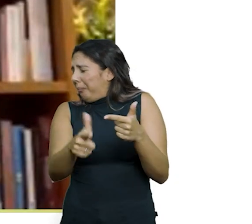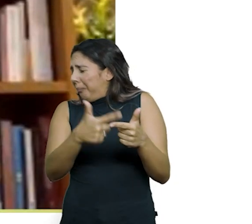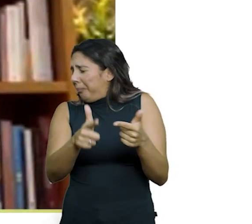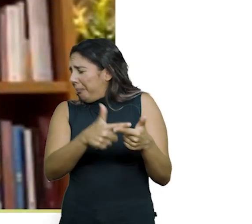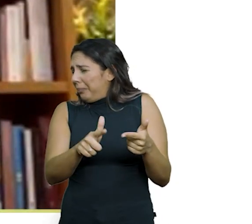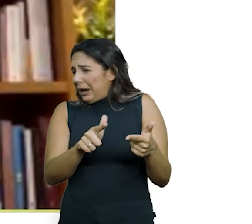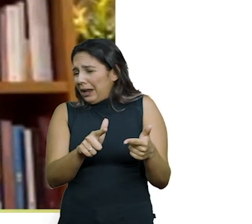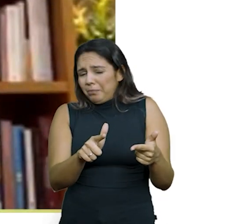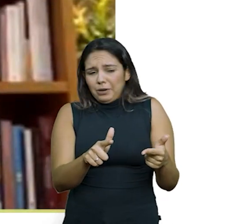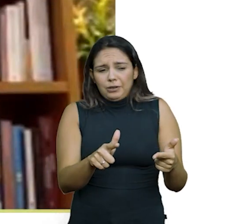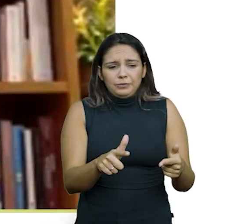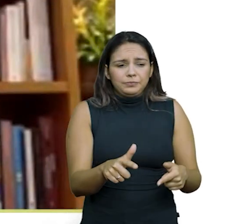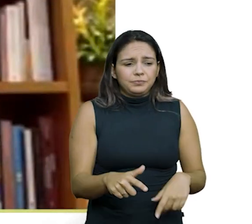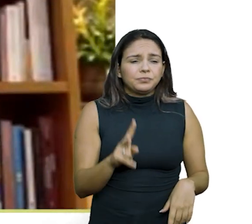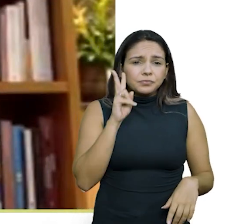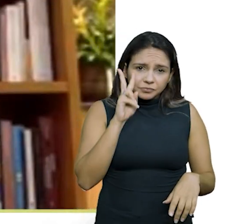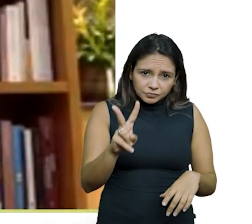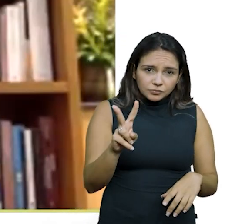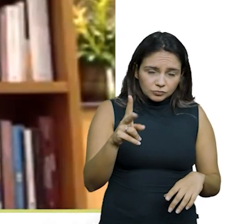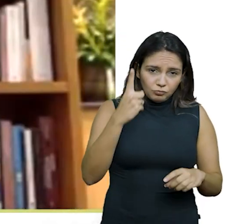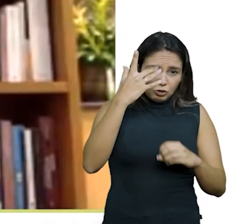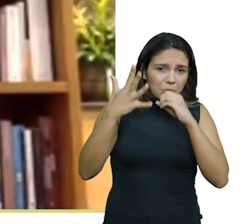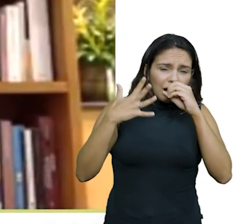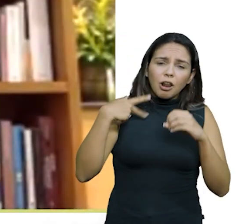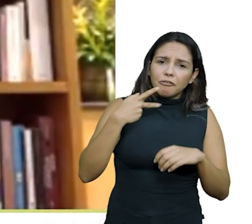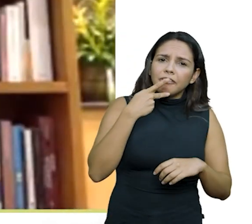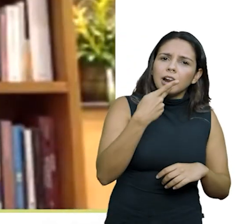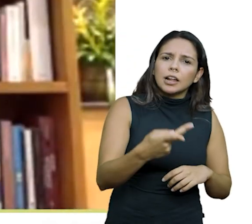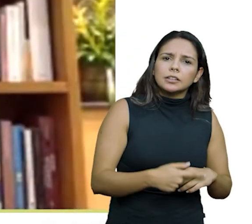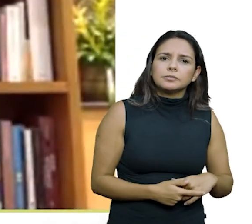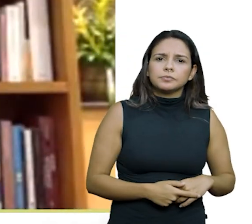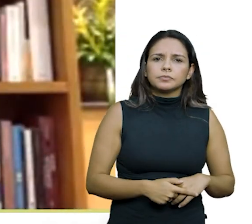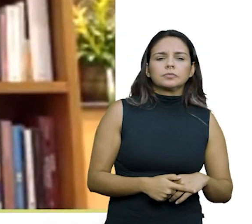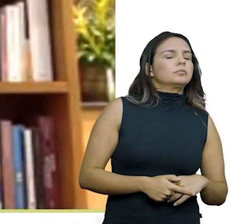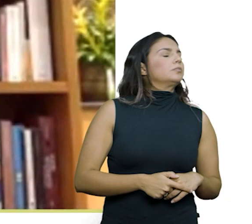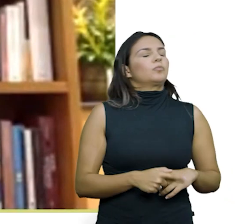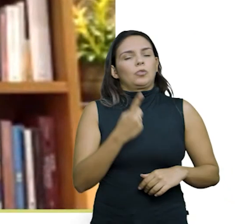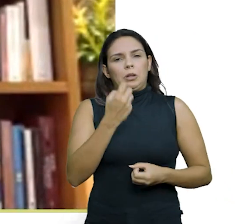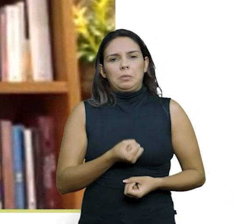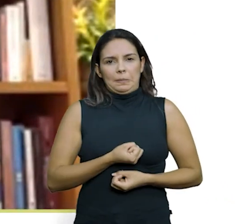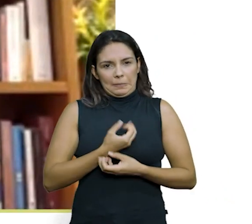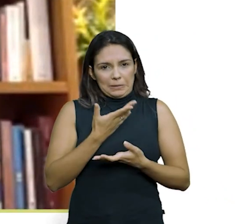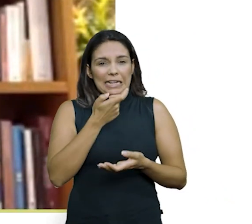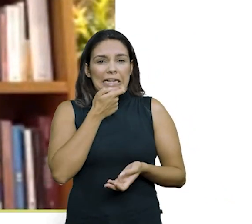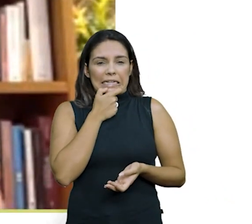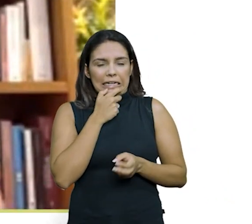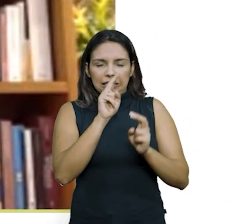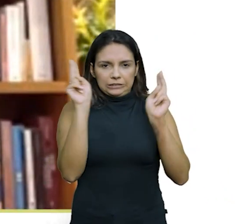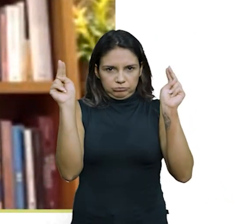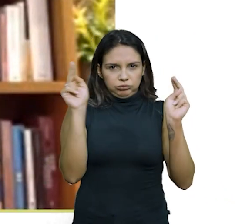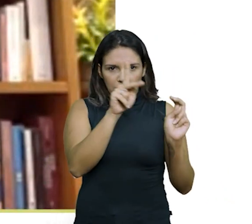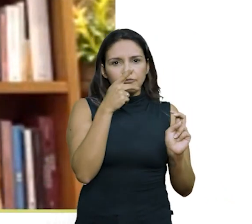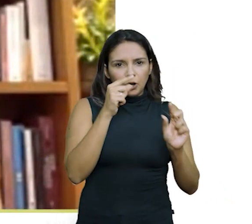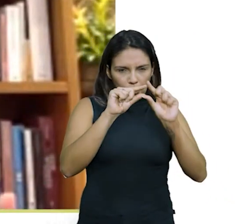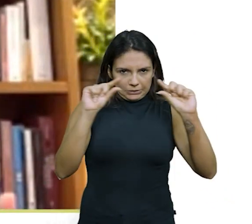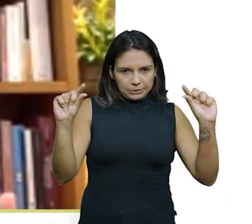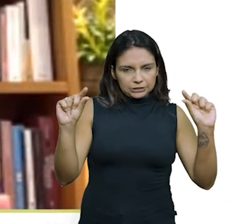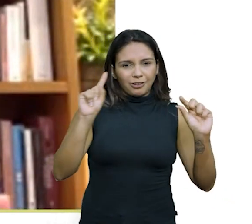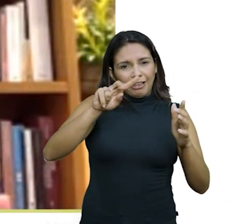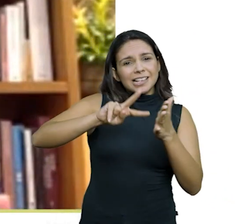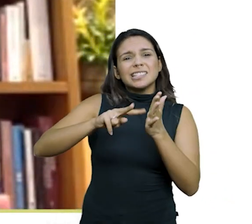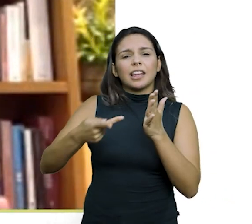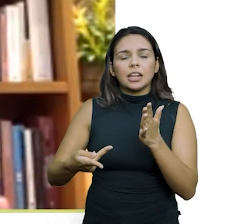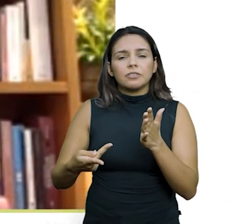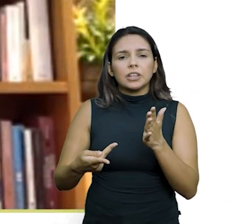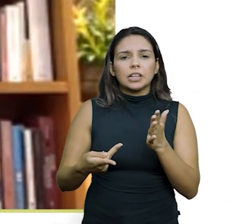né? E eu, outro dia, numa palestra online, eu falei isso, que tem uma expressão em inglês que é o compassion fatigue, que